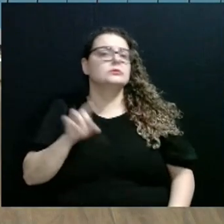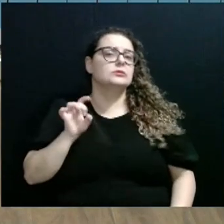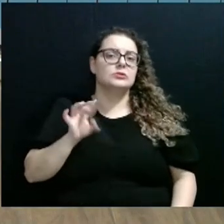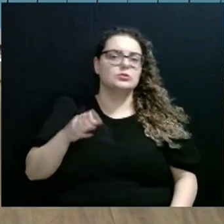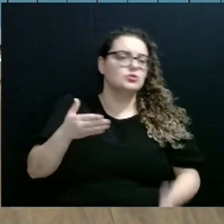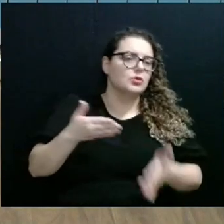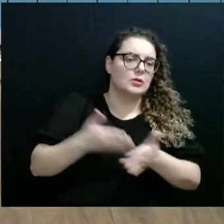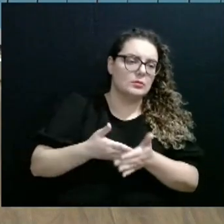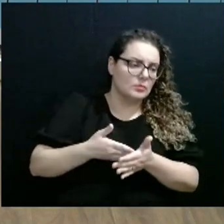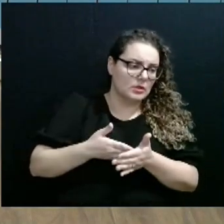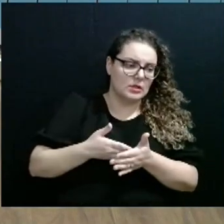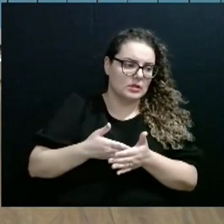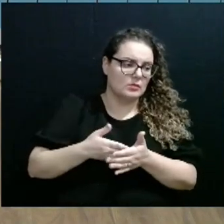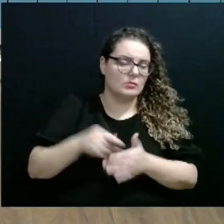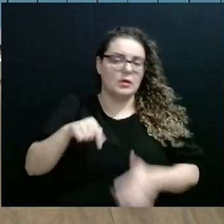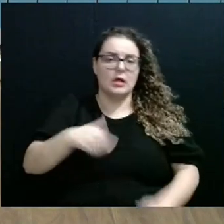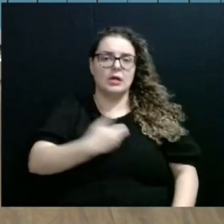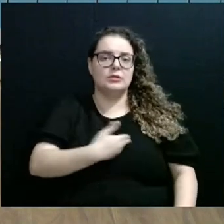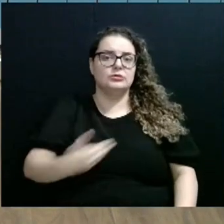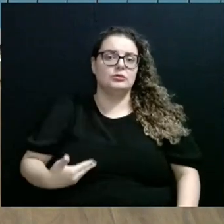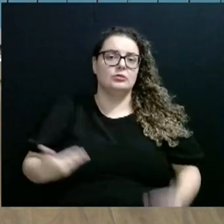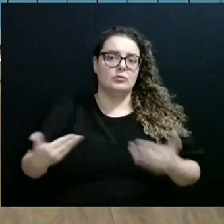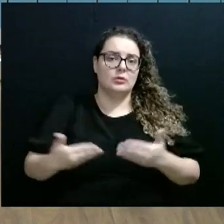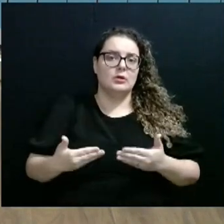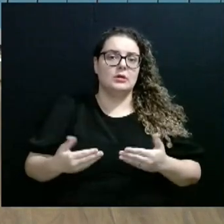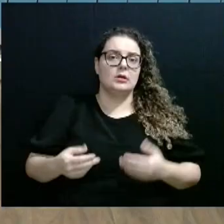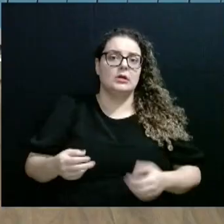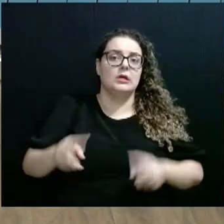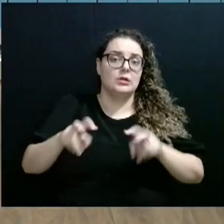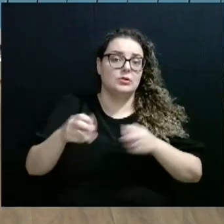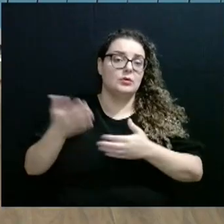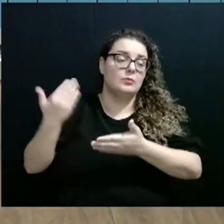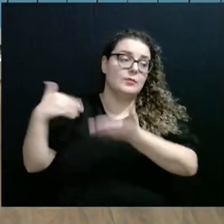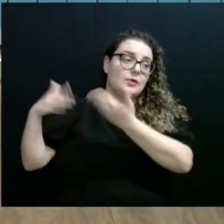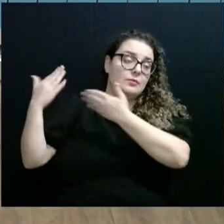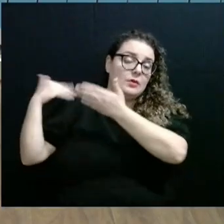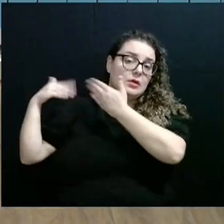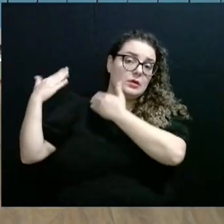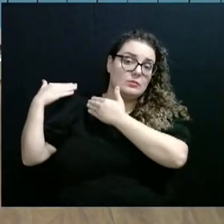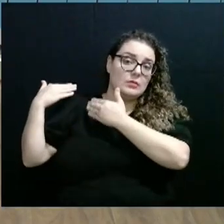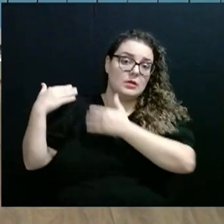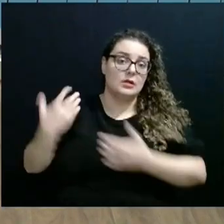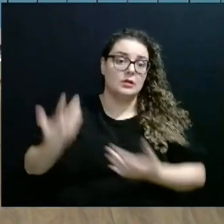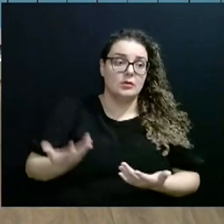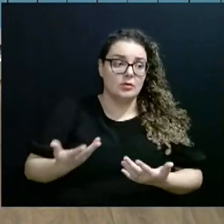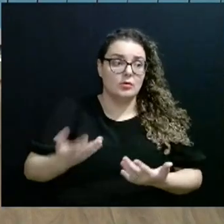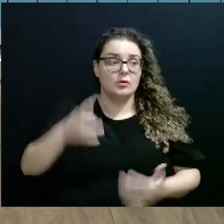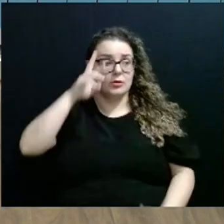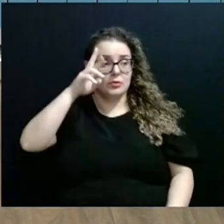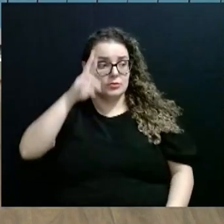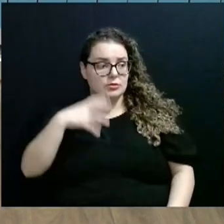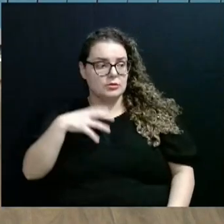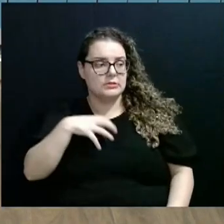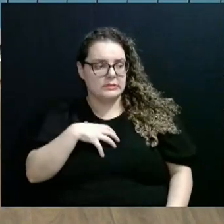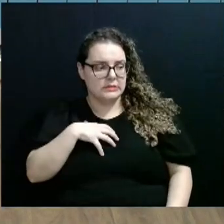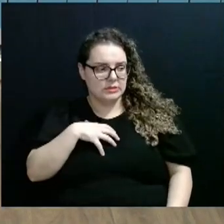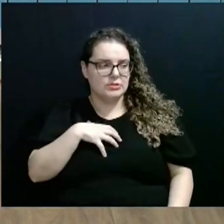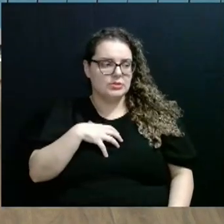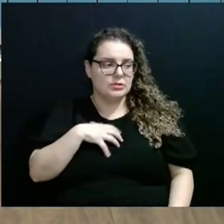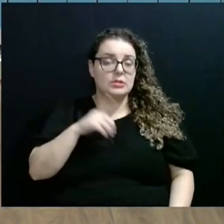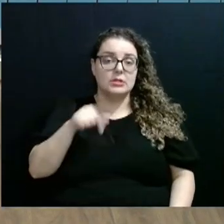este governo atual, este assunto ele vem de anos anteriores. O senhor sente que é algo mesmo que a